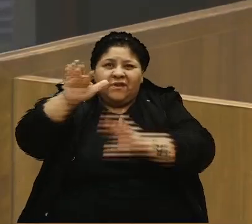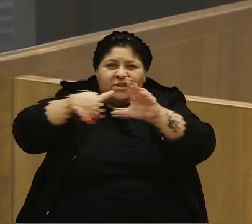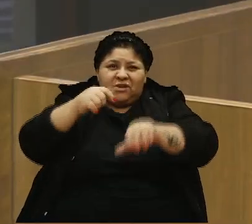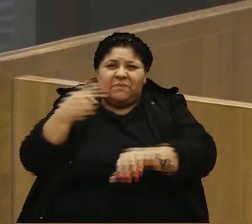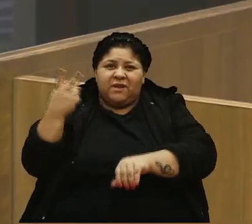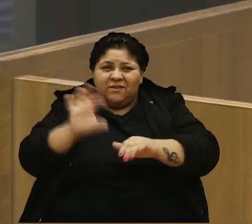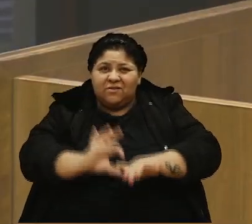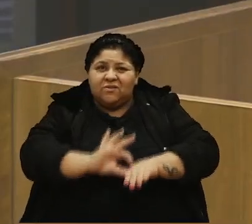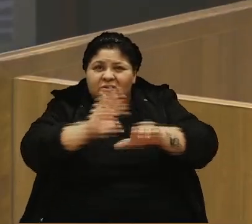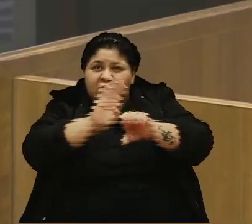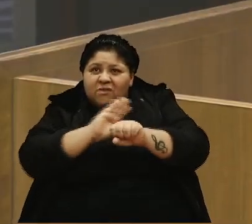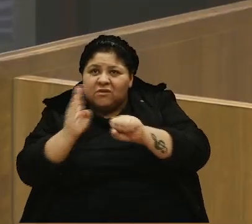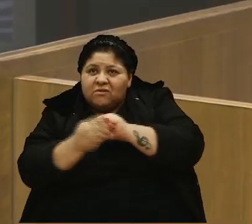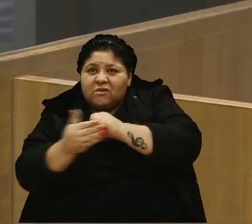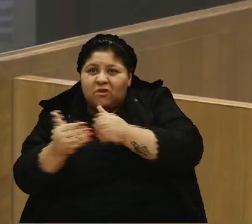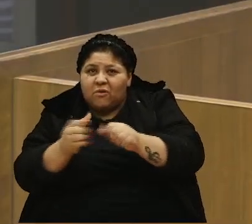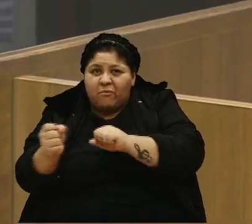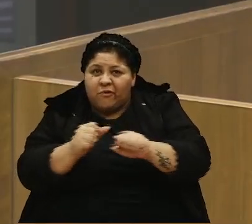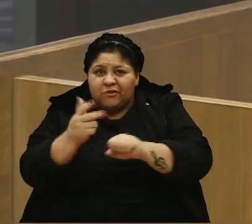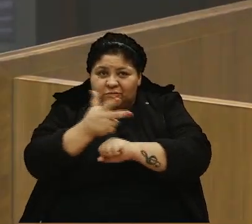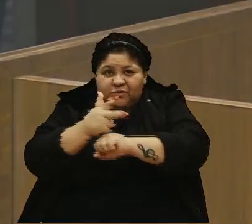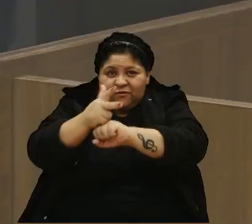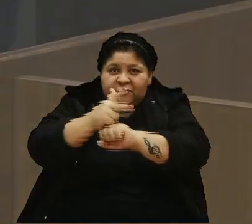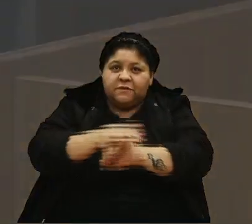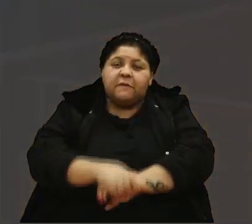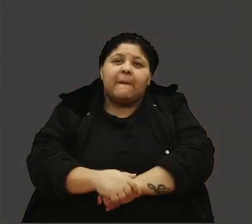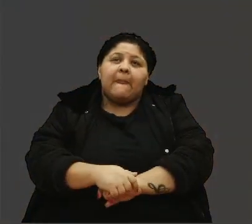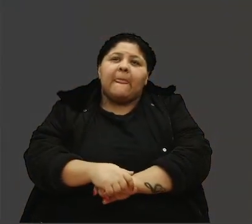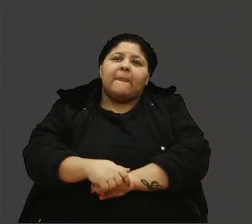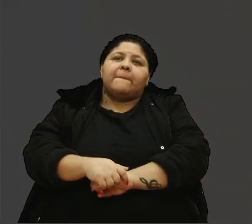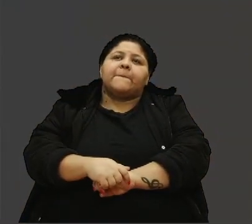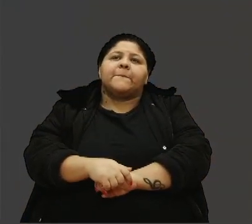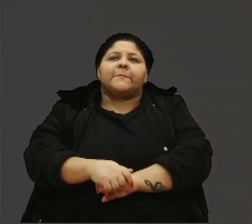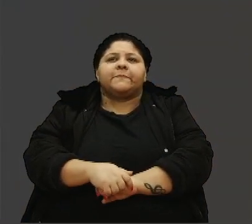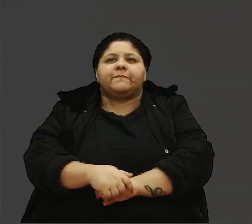lideranças lá do bairro para acompanhar. Pode passar o vídeo para o pessoal de casa.